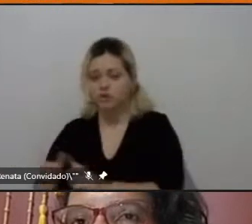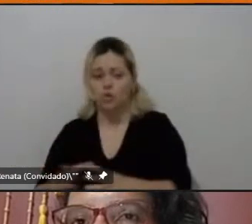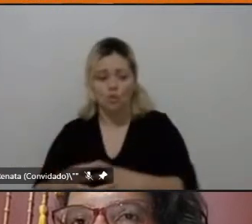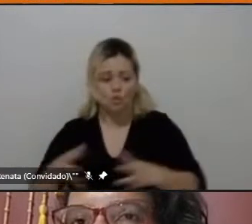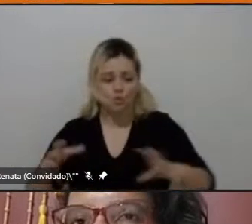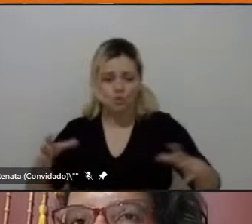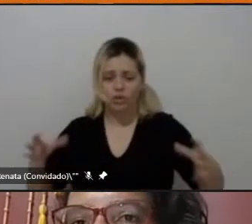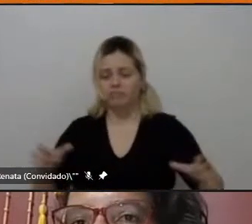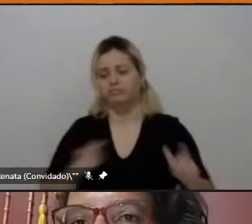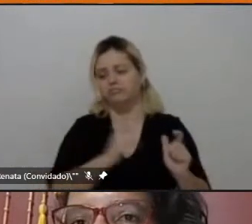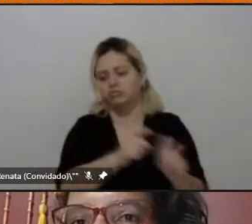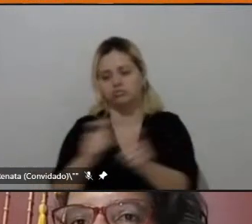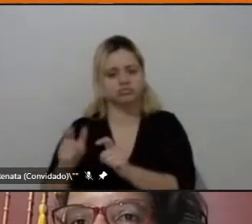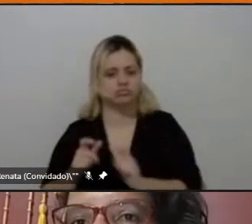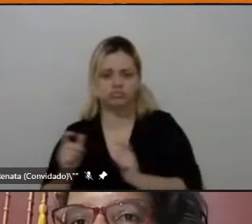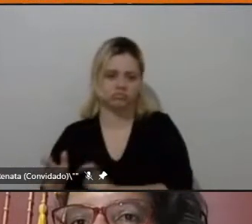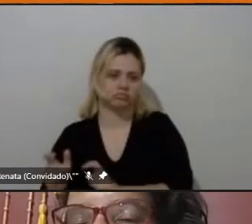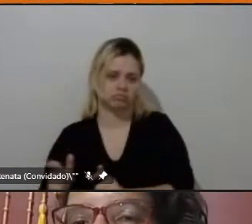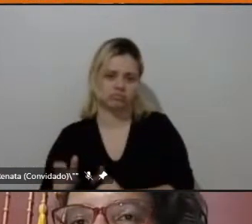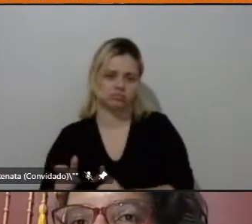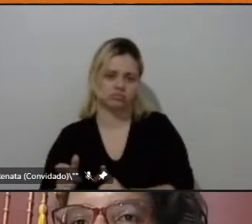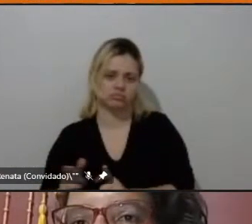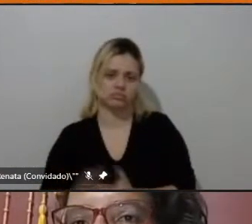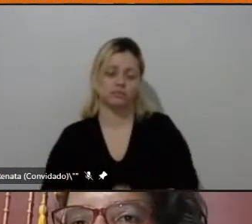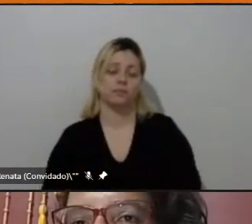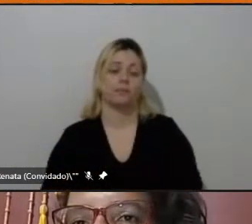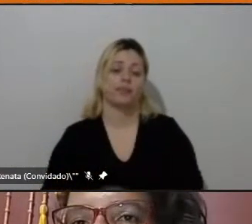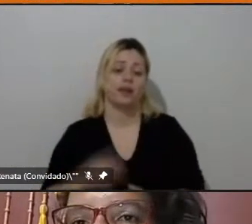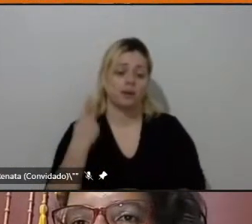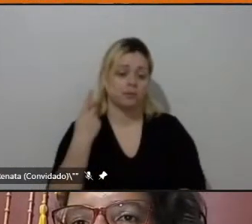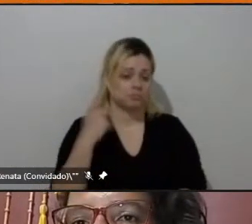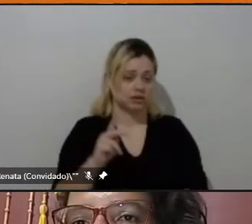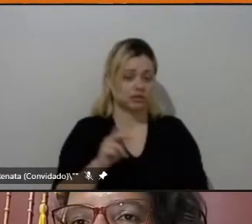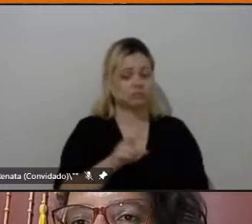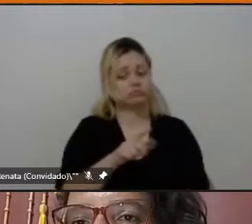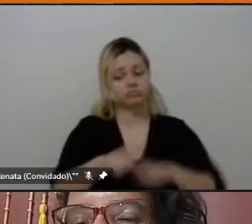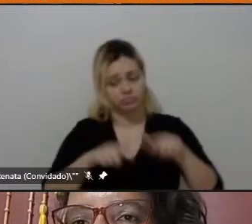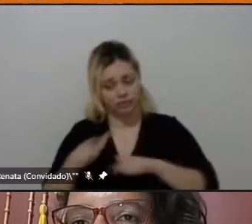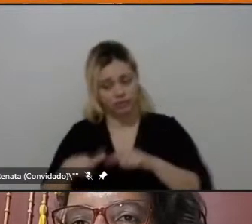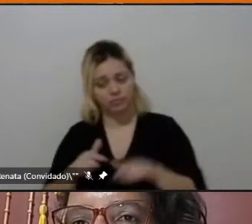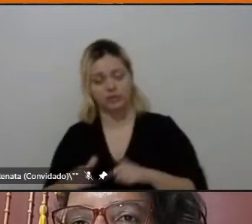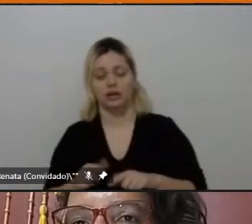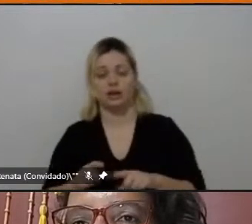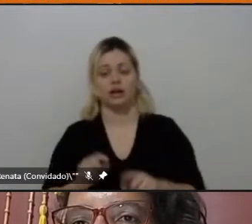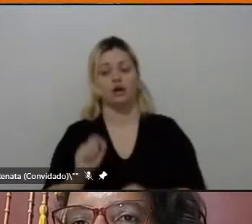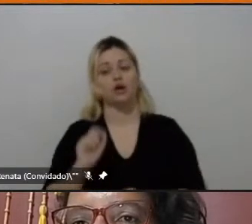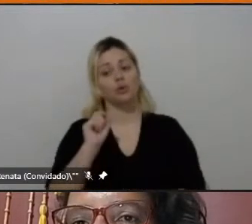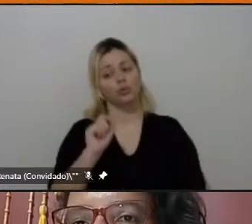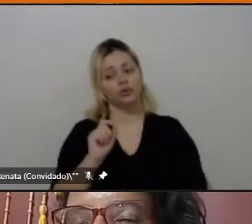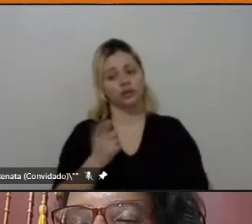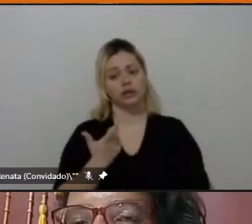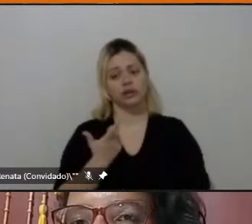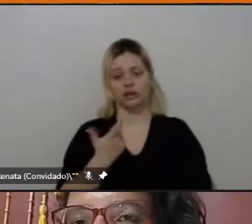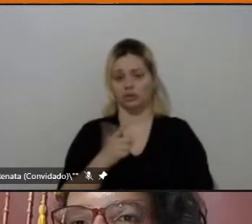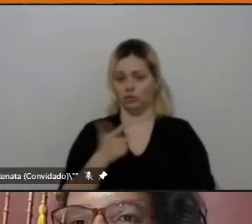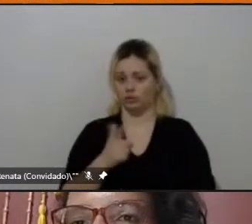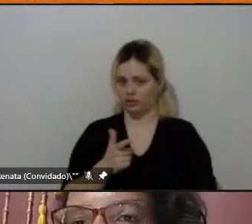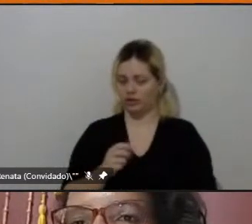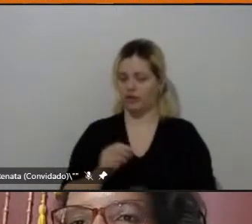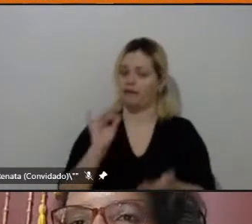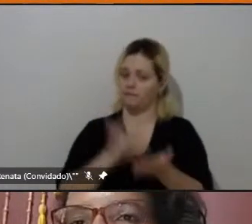oficiais da participação, ainda que espaços mancos de participação, né? Porque não garantem, né, a